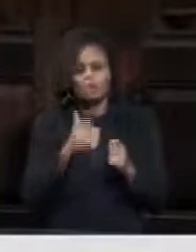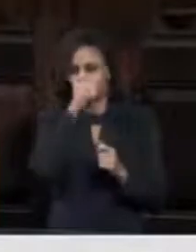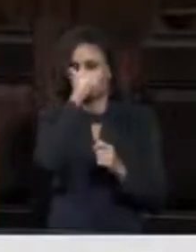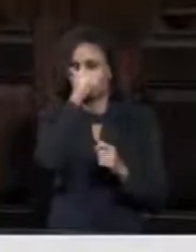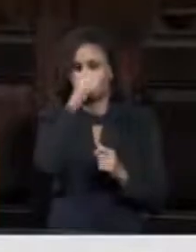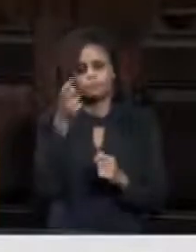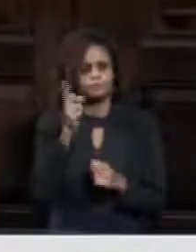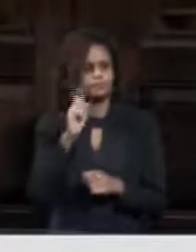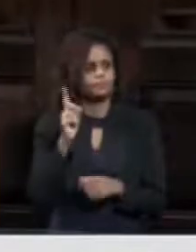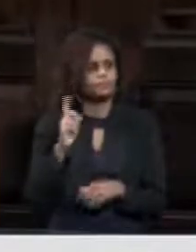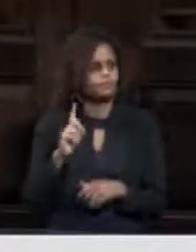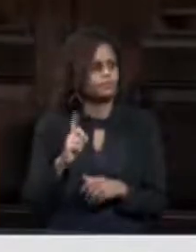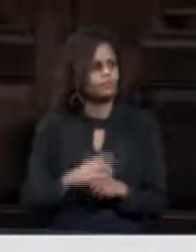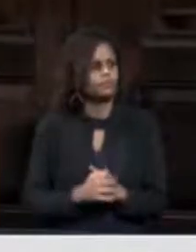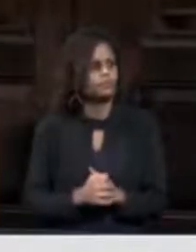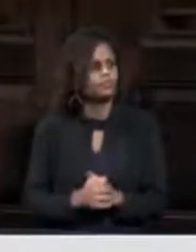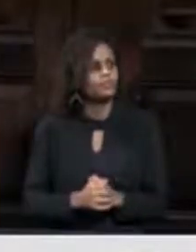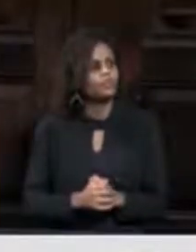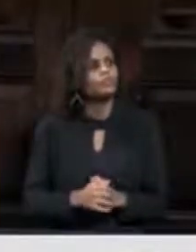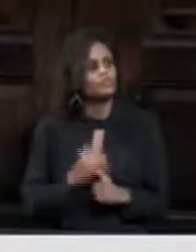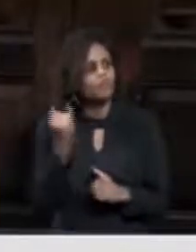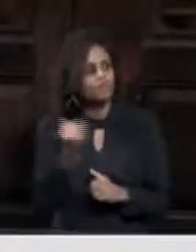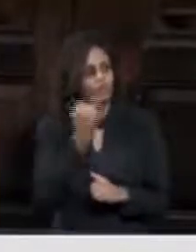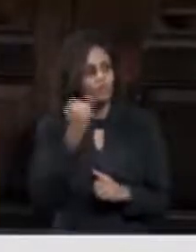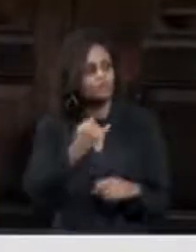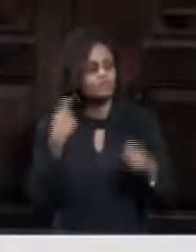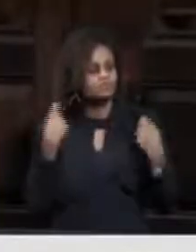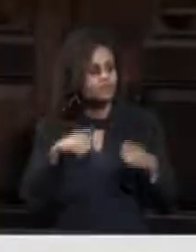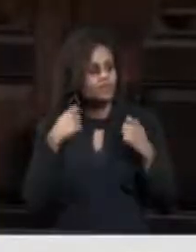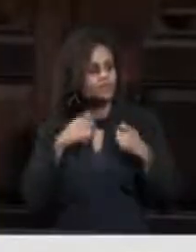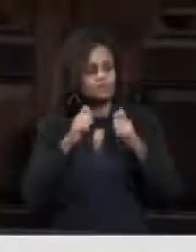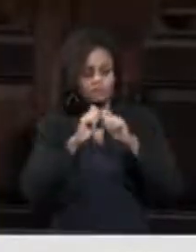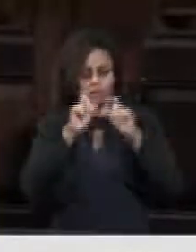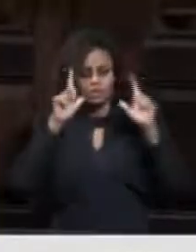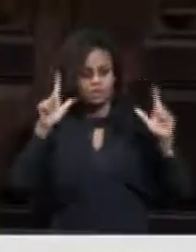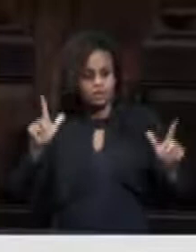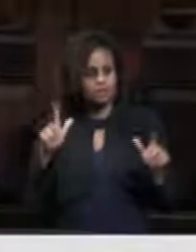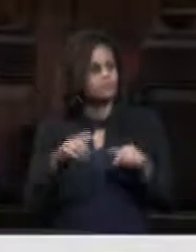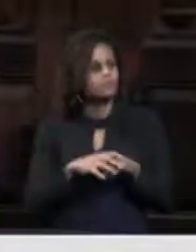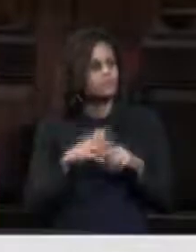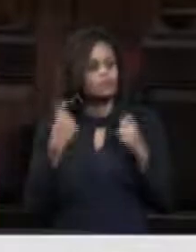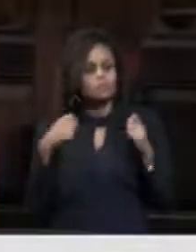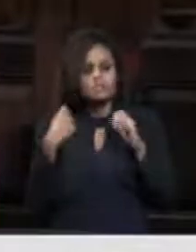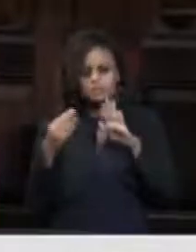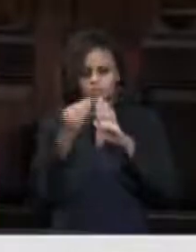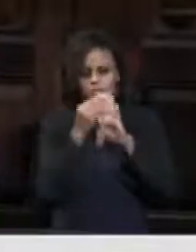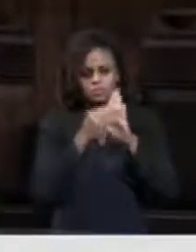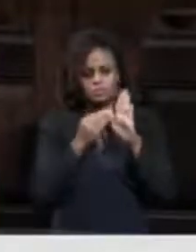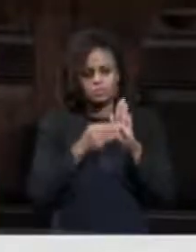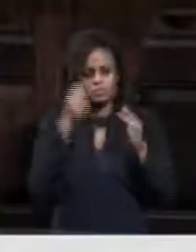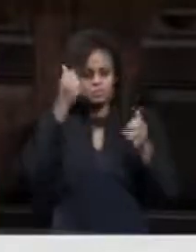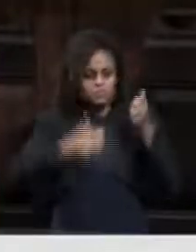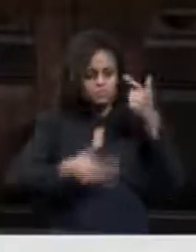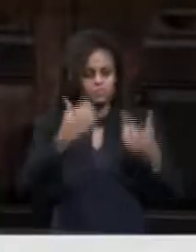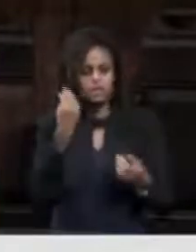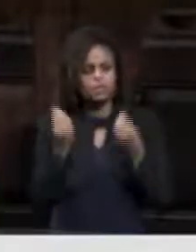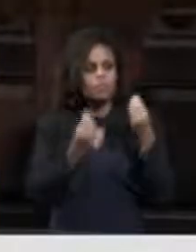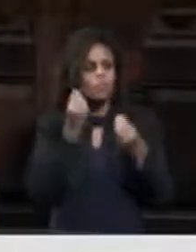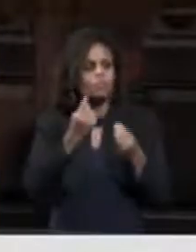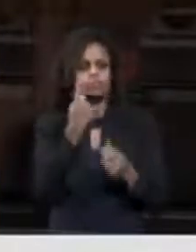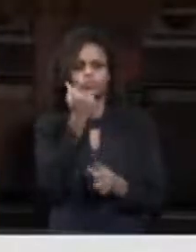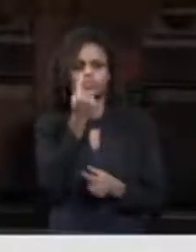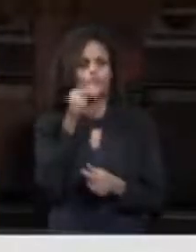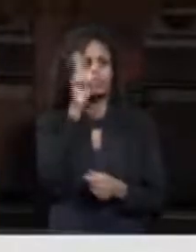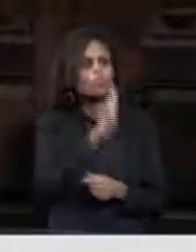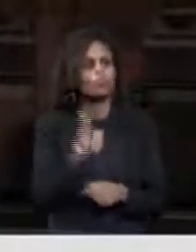é isso daí o que se quer, que haja transparência, é isso daí. É inadmissível que a